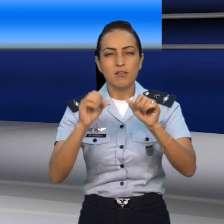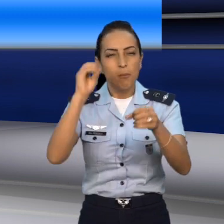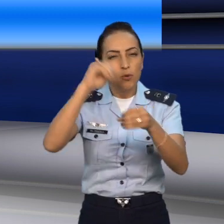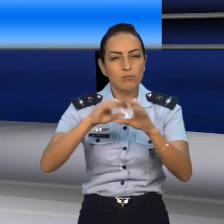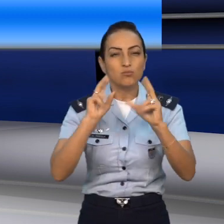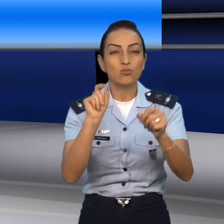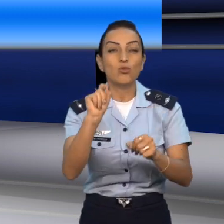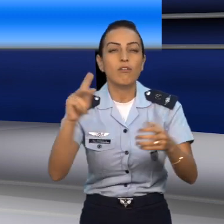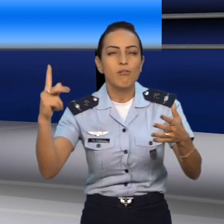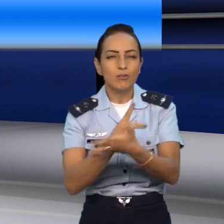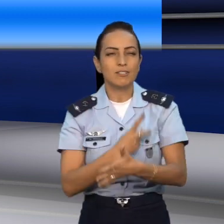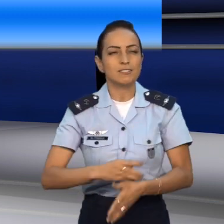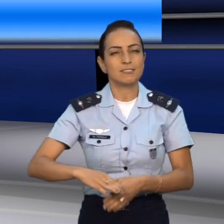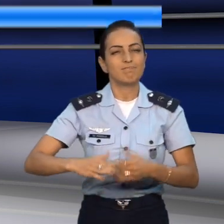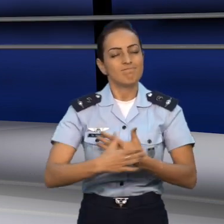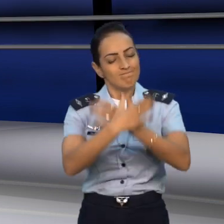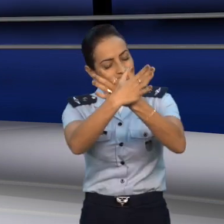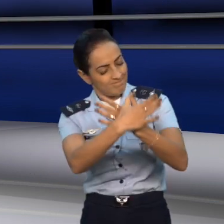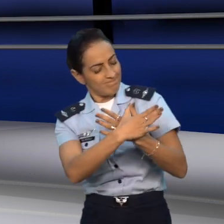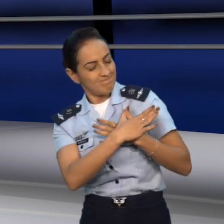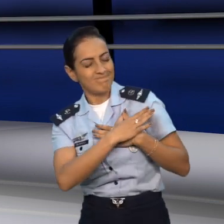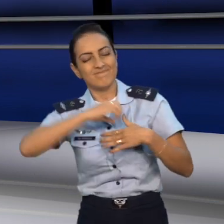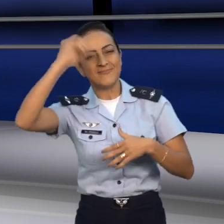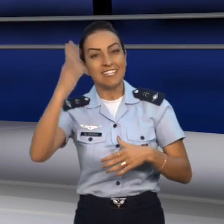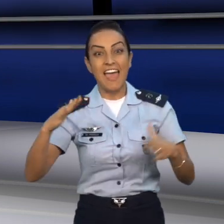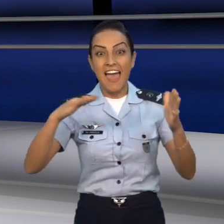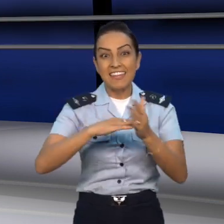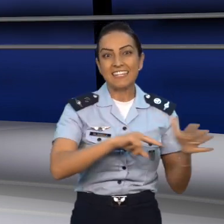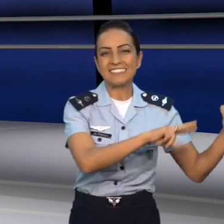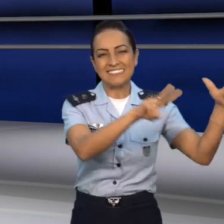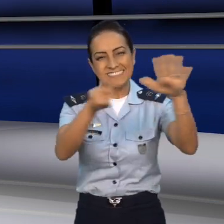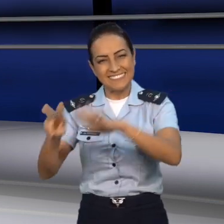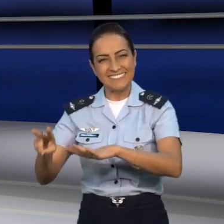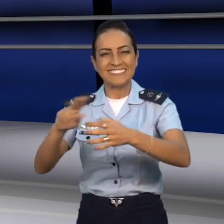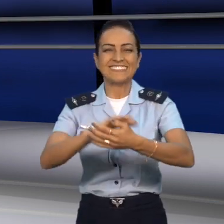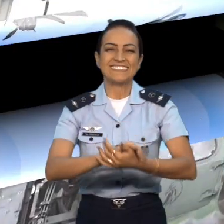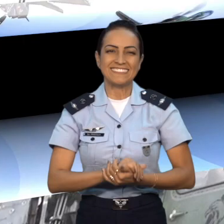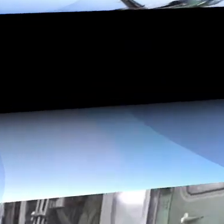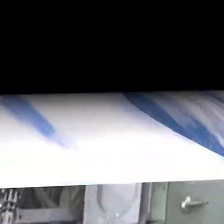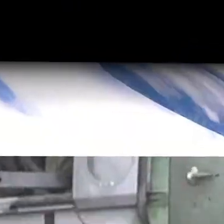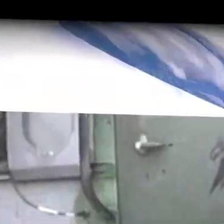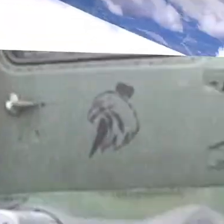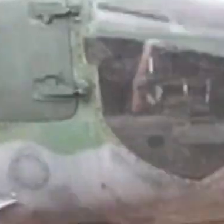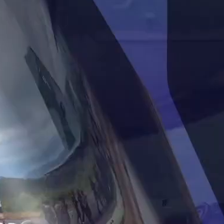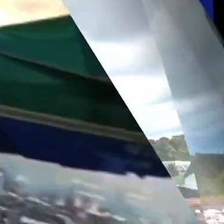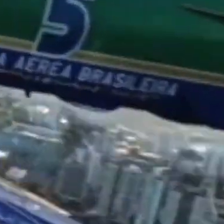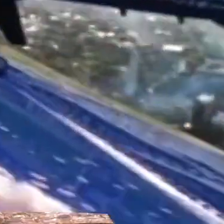fique por dentro de tudo o que acontece na Força Aérea Brasileira. Até a próxima semana!